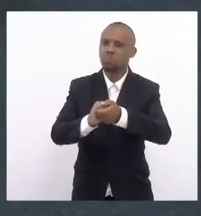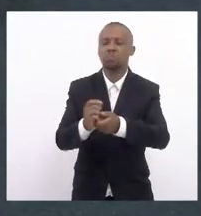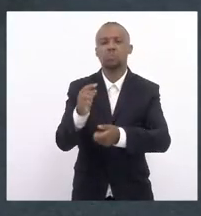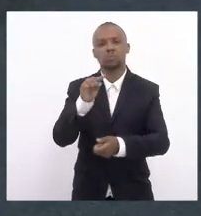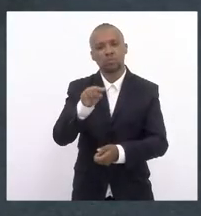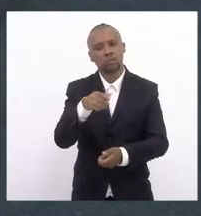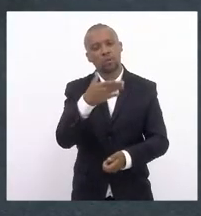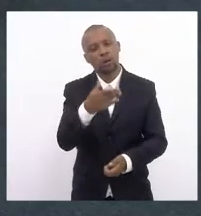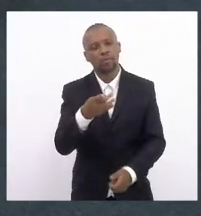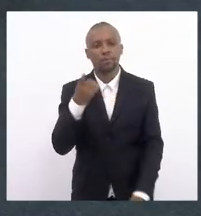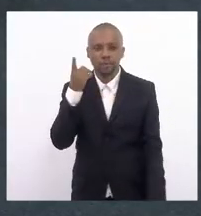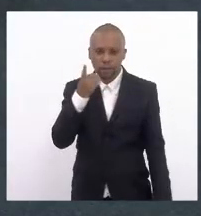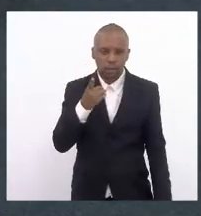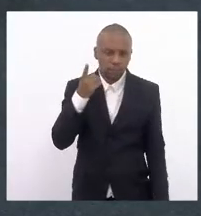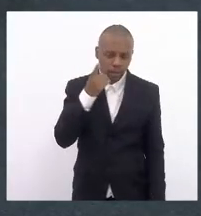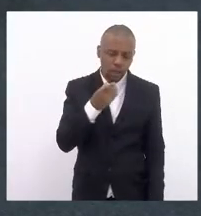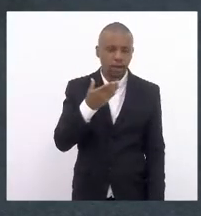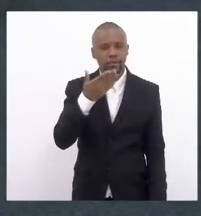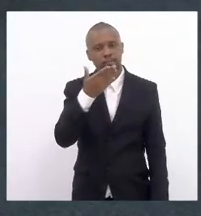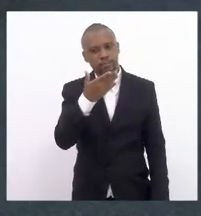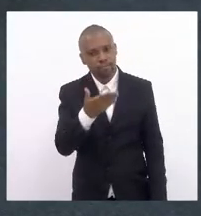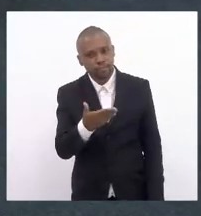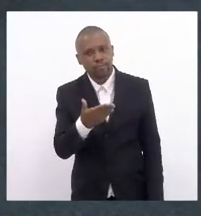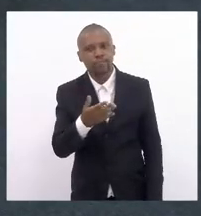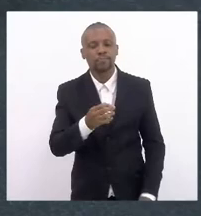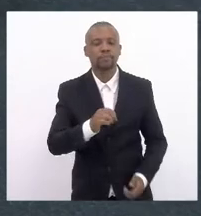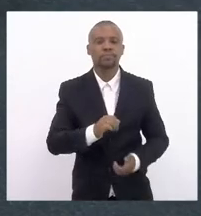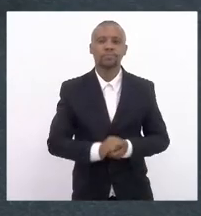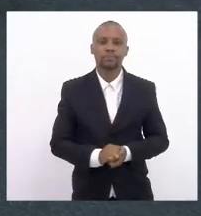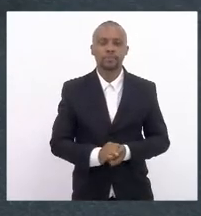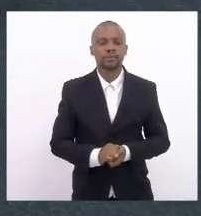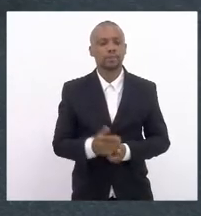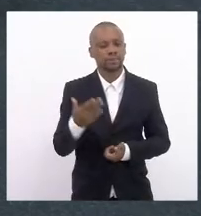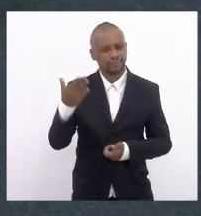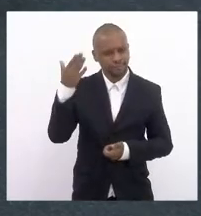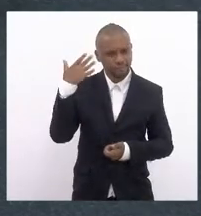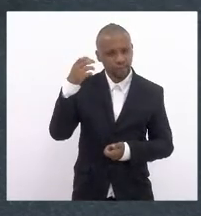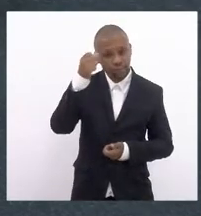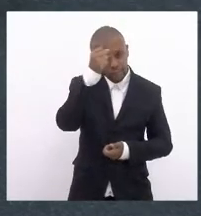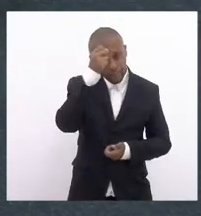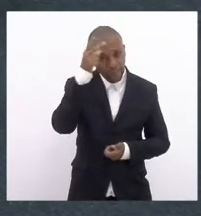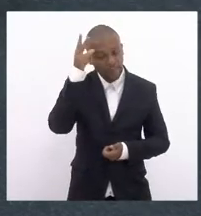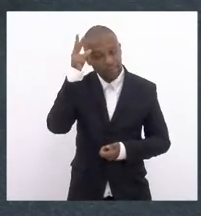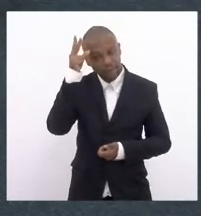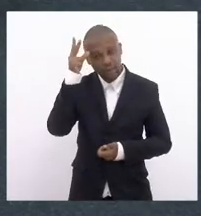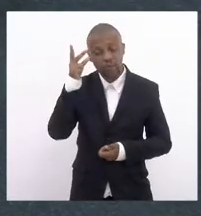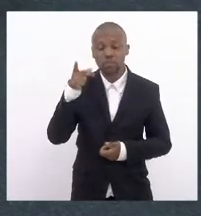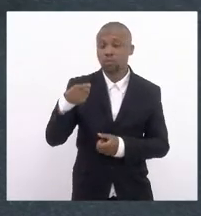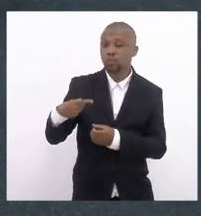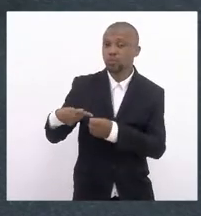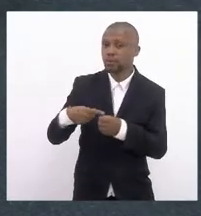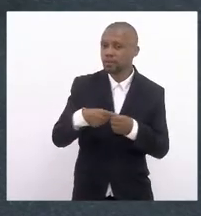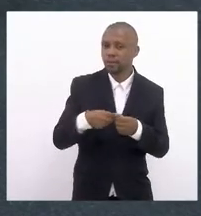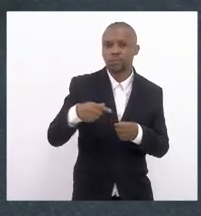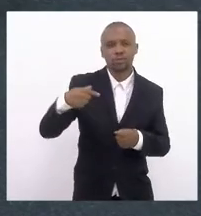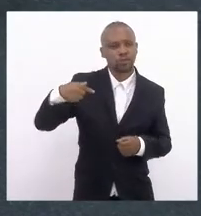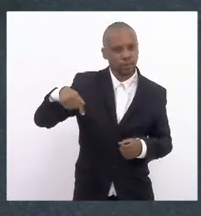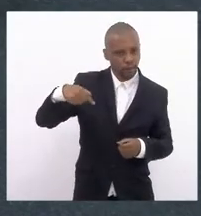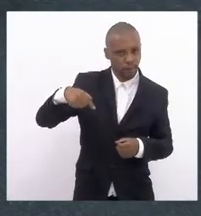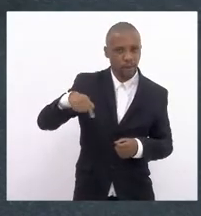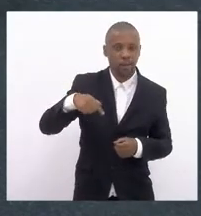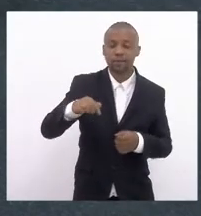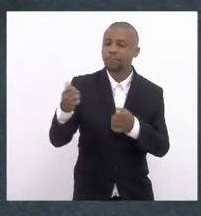nosso deputado, que foi aqui prefeito de Queimados, para dizer a importância exatamente